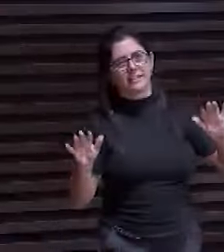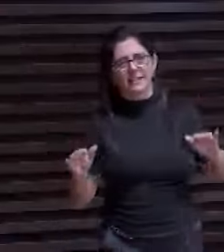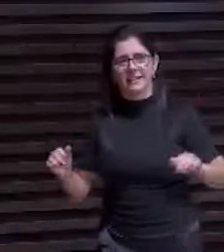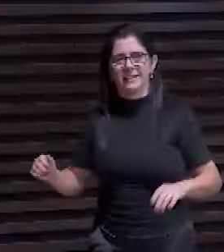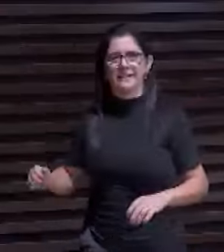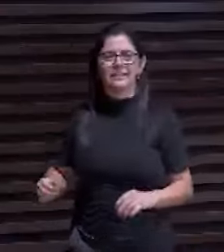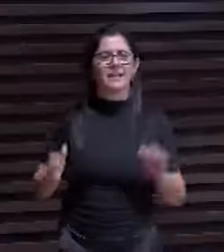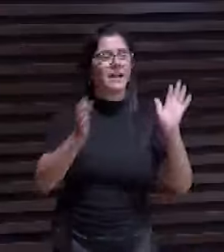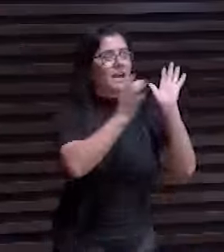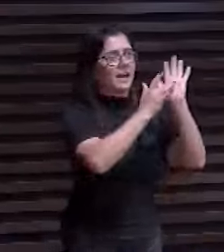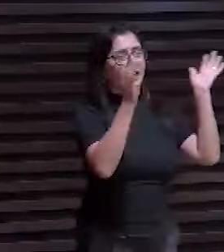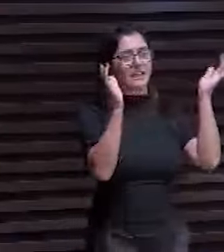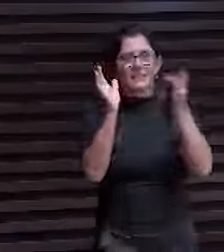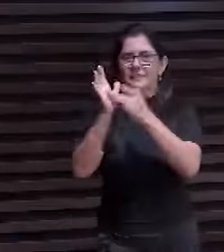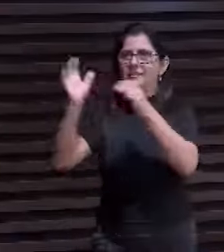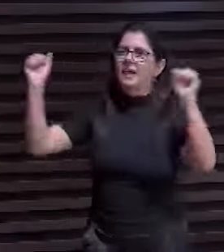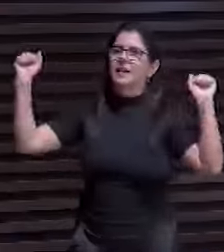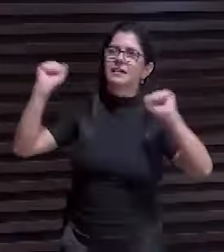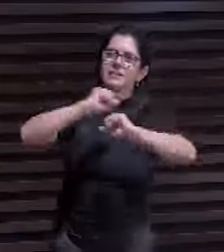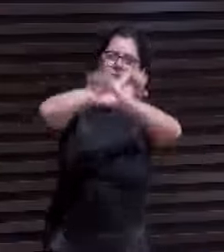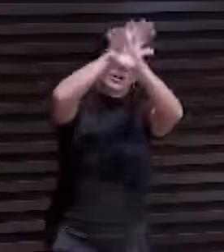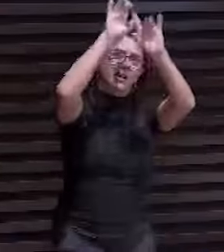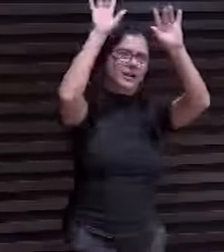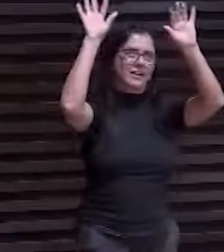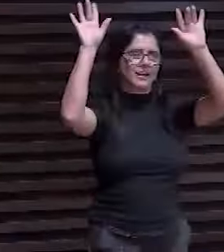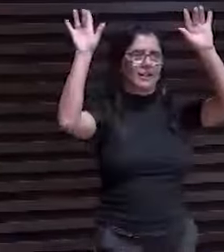glória, a ele a